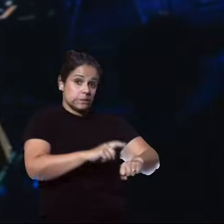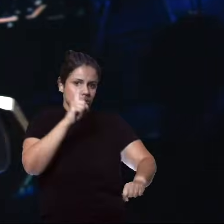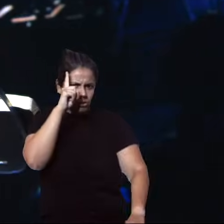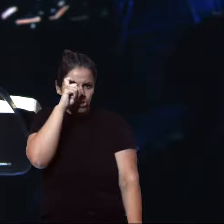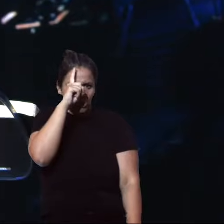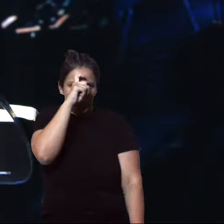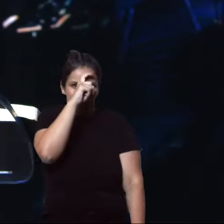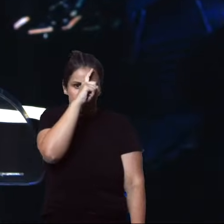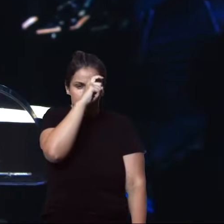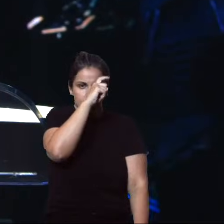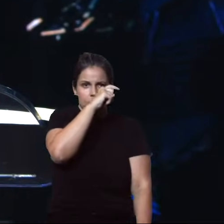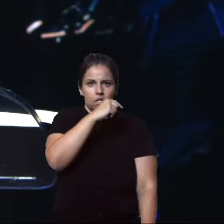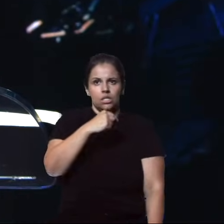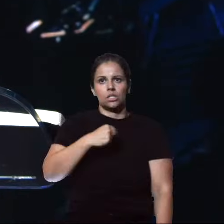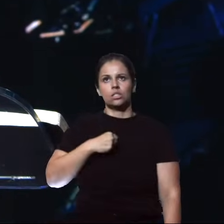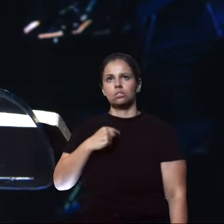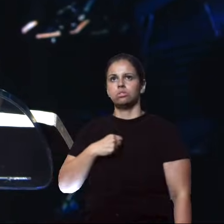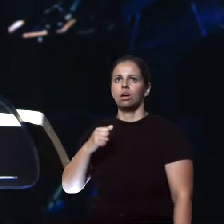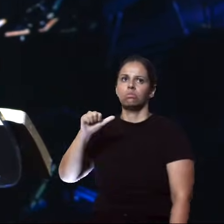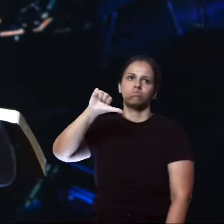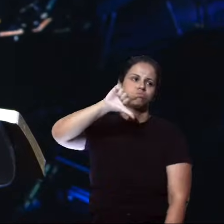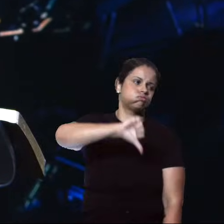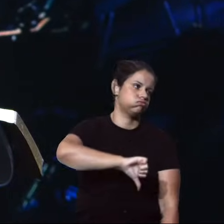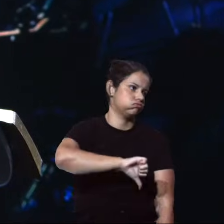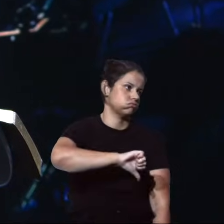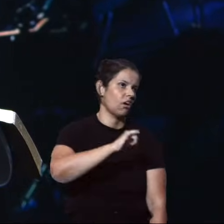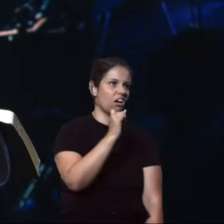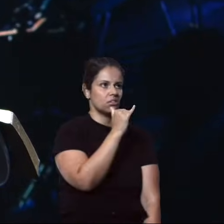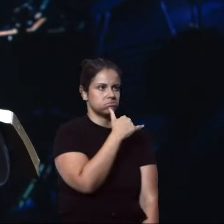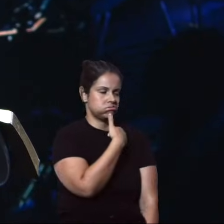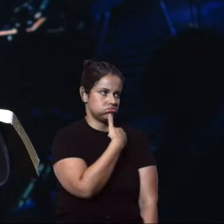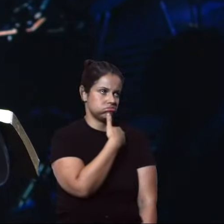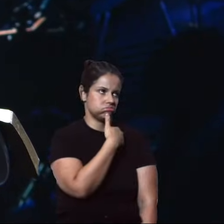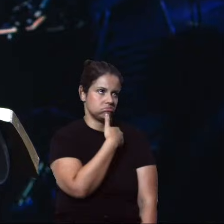aquilo vai por água abaixo. Mas espera aí, eu sei que eu posso orar.